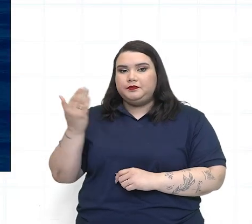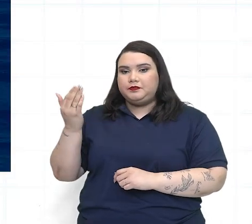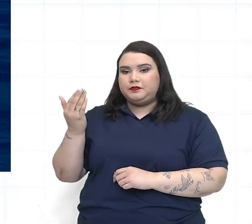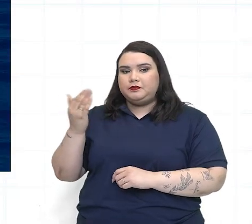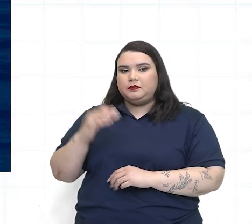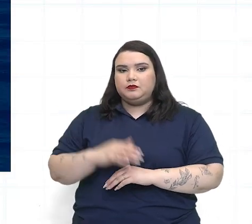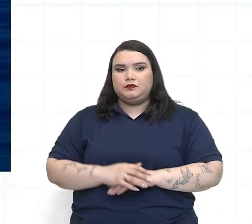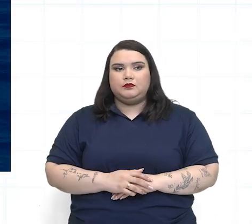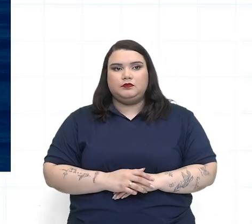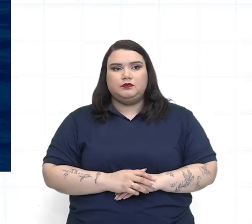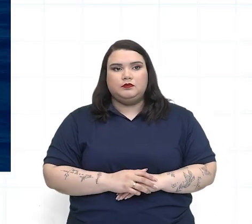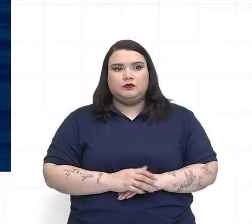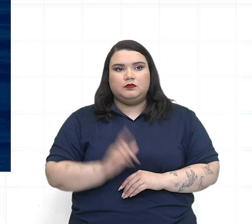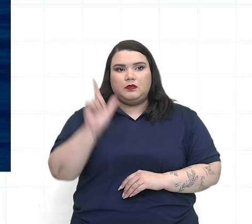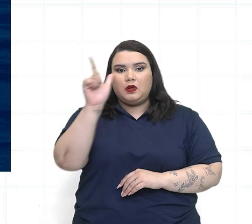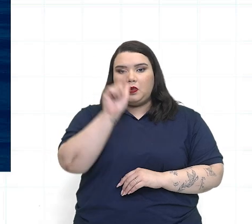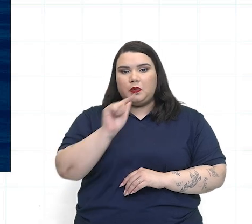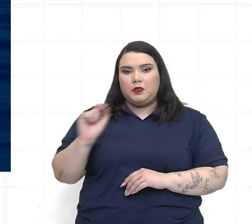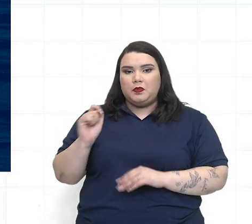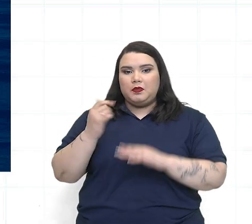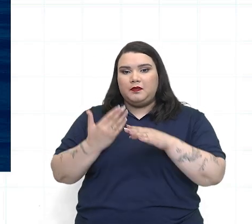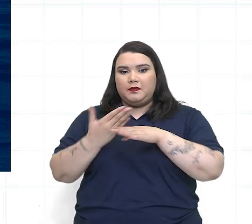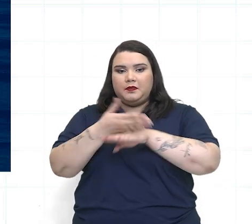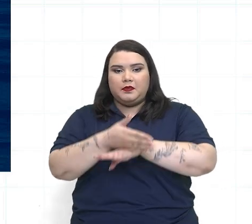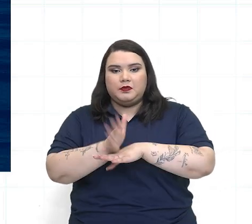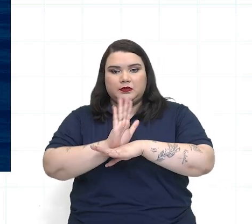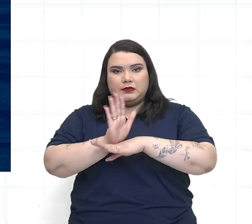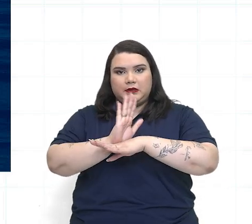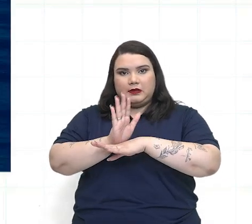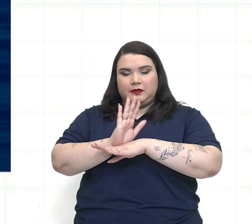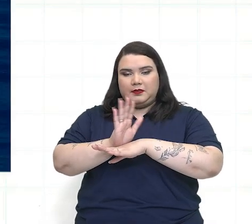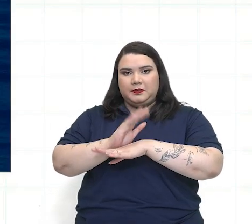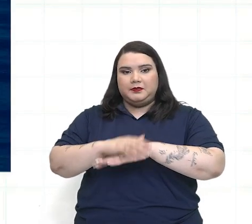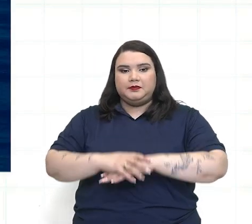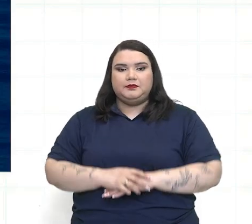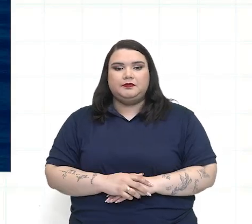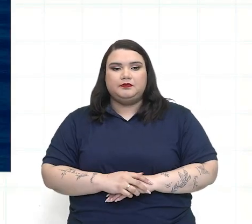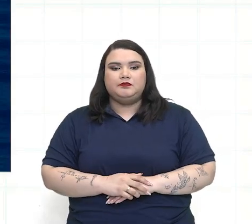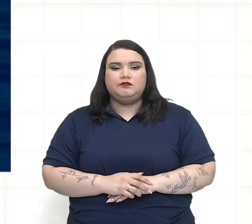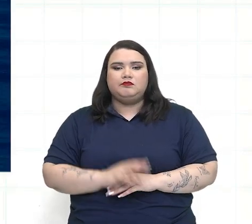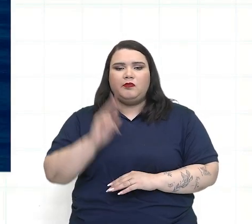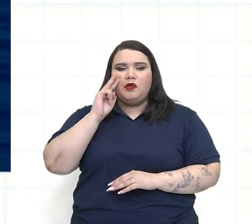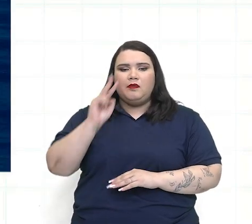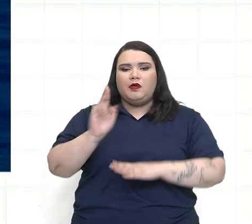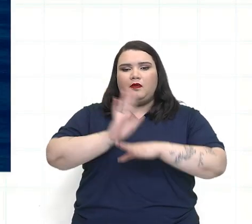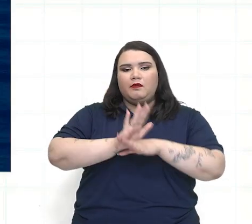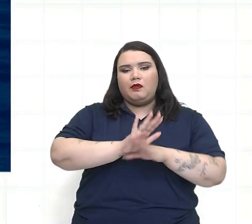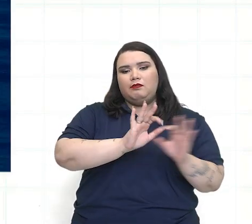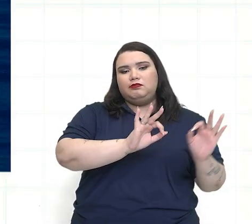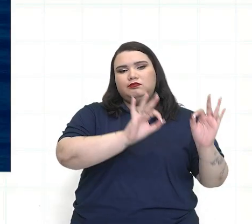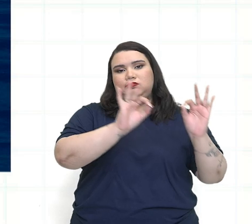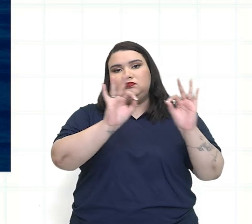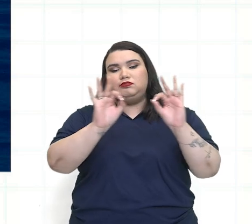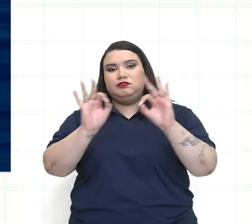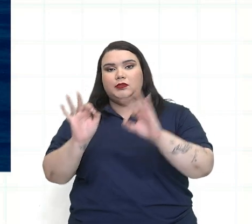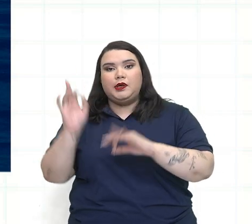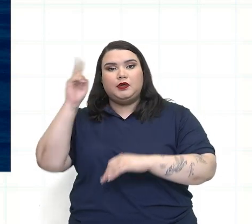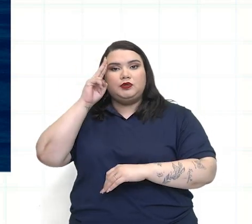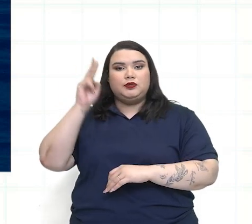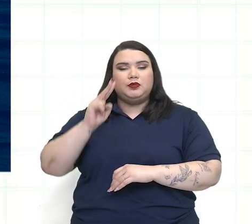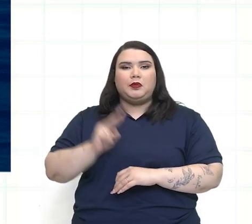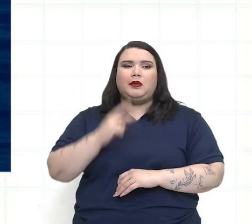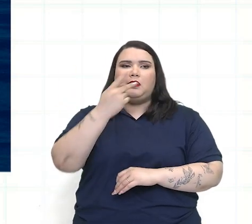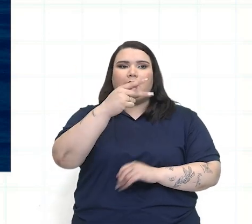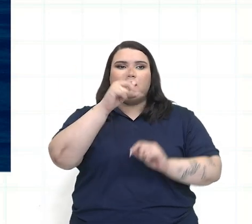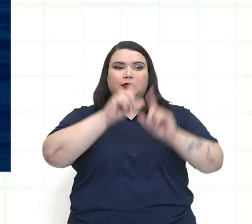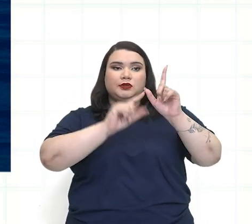lá. Então, a lua foi ao cinema. Observem. A lua foi ao cinema, passava um filme engraçado, a história de